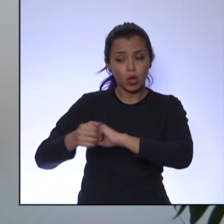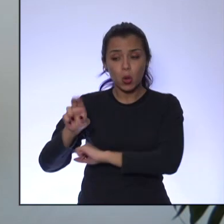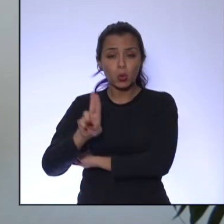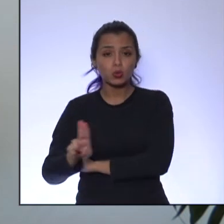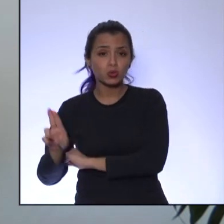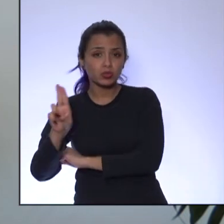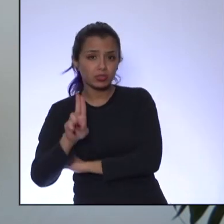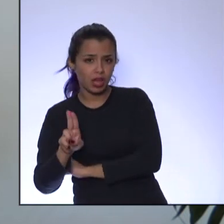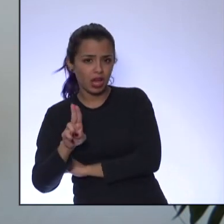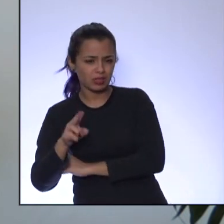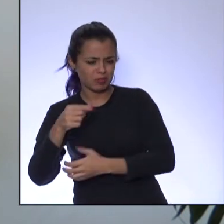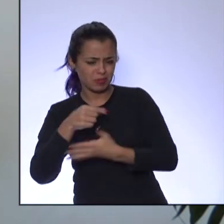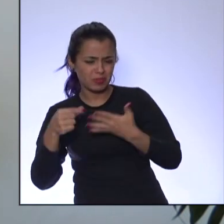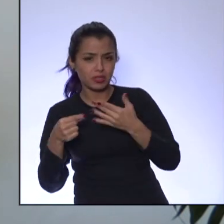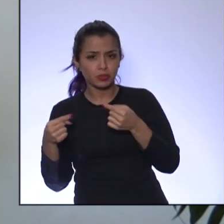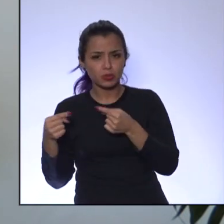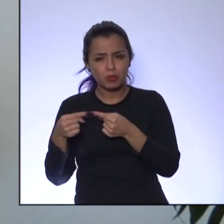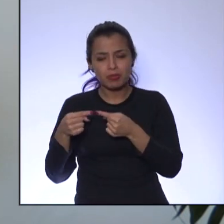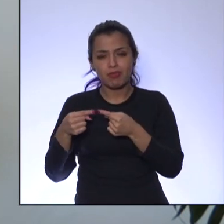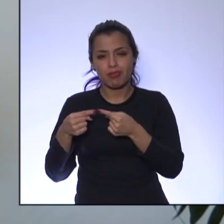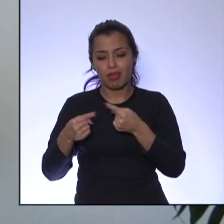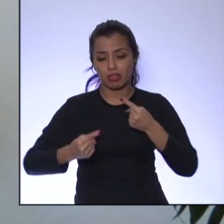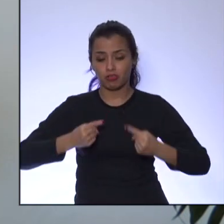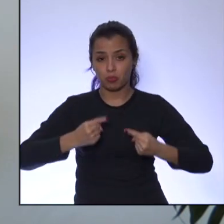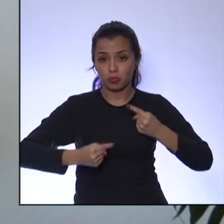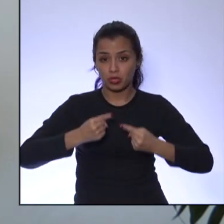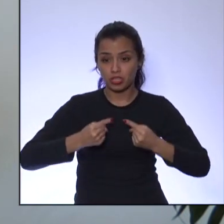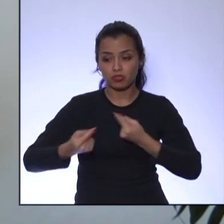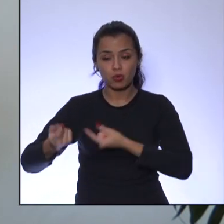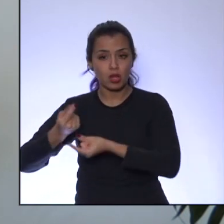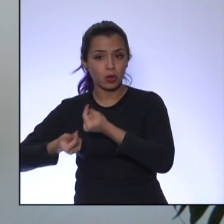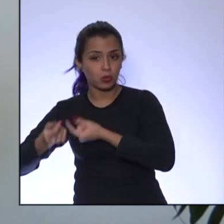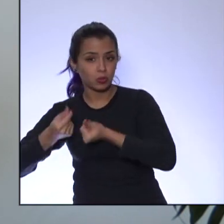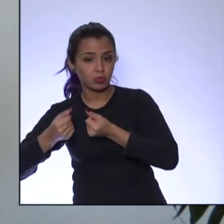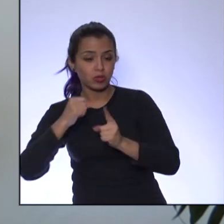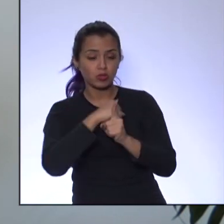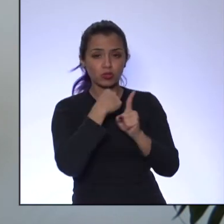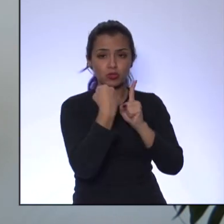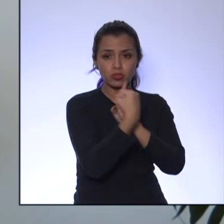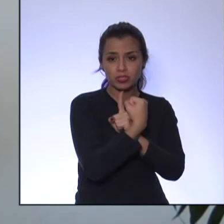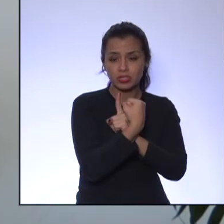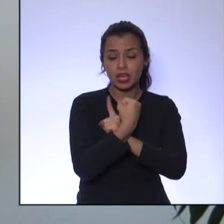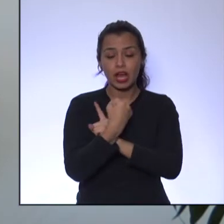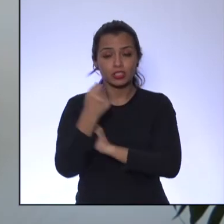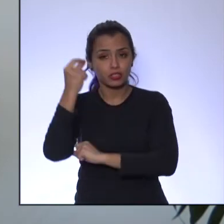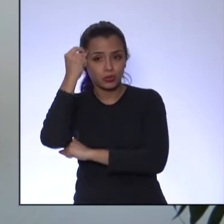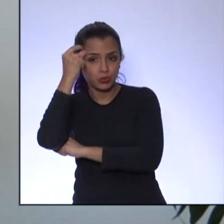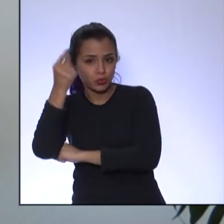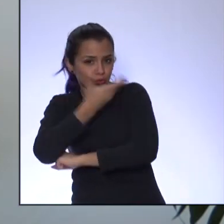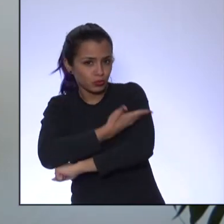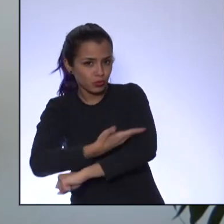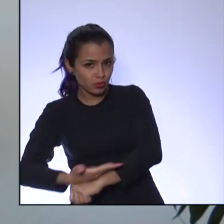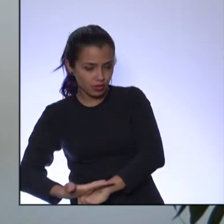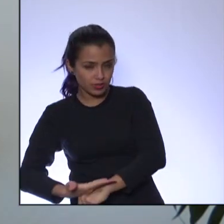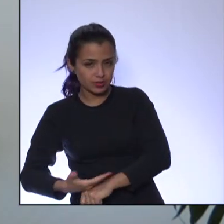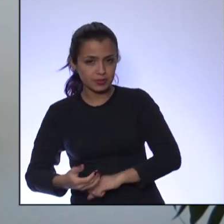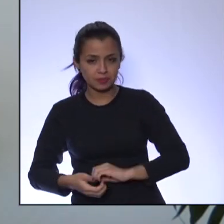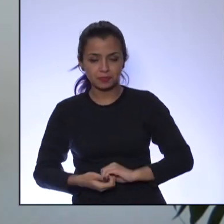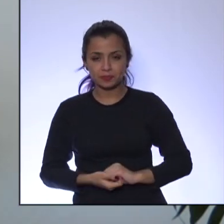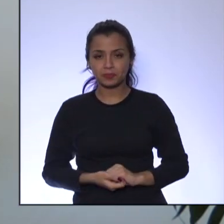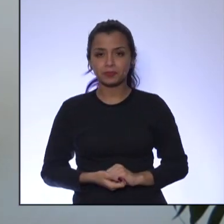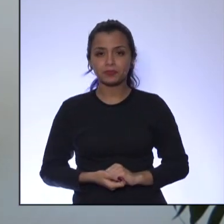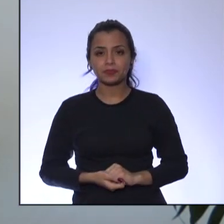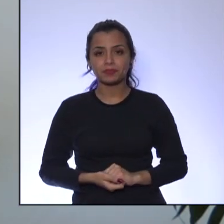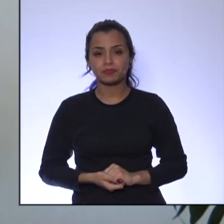que configura os aspectos políticos, econômicos, sociais, ambientais e culturais. Está relacionado